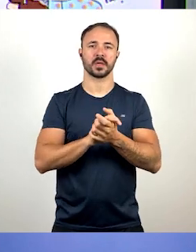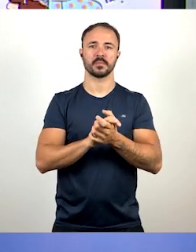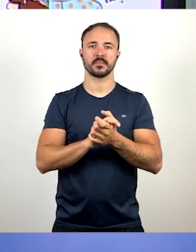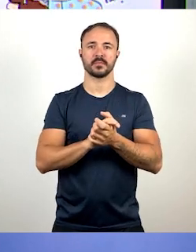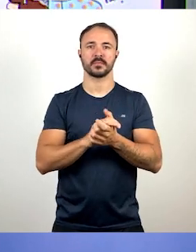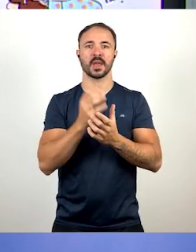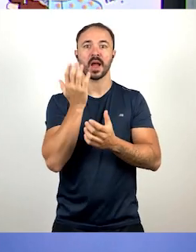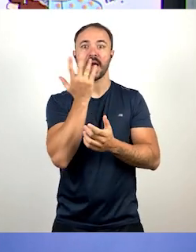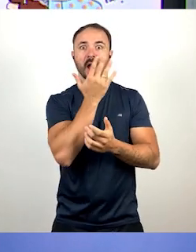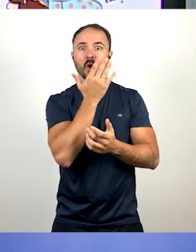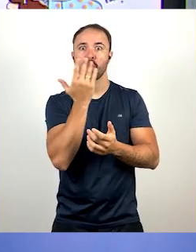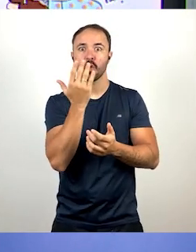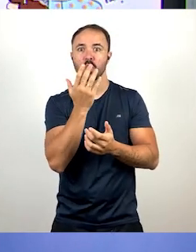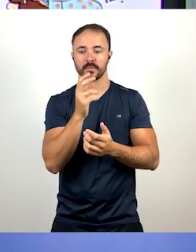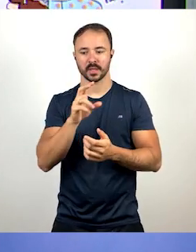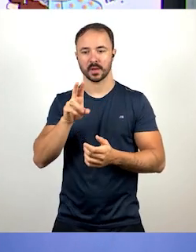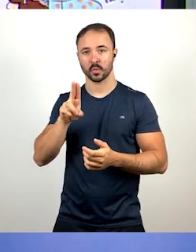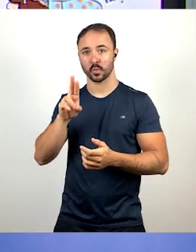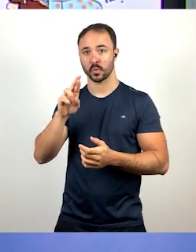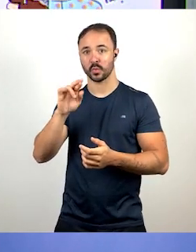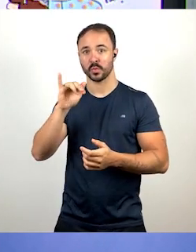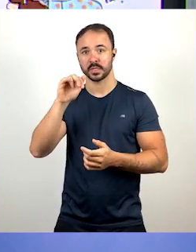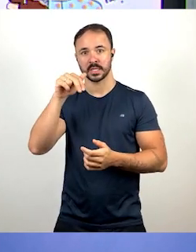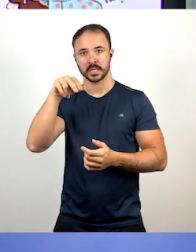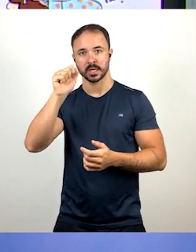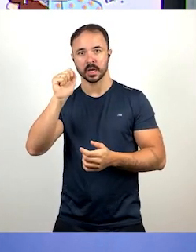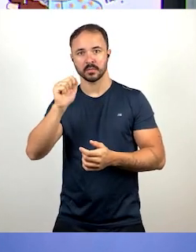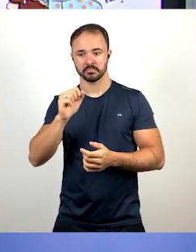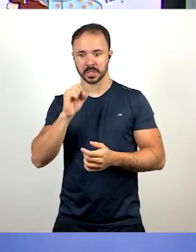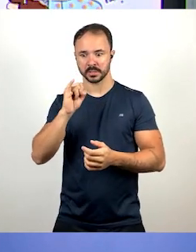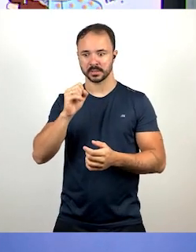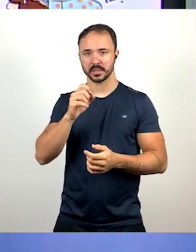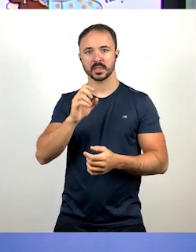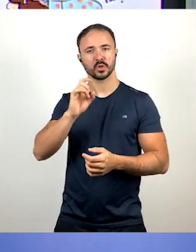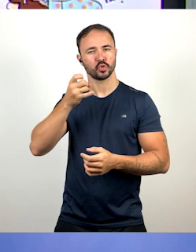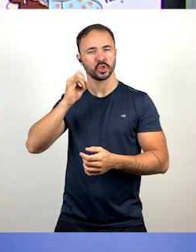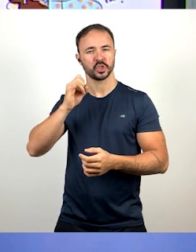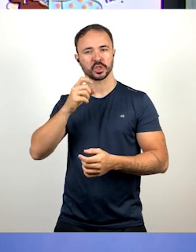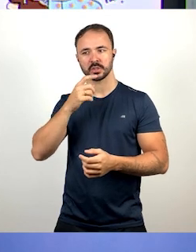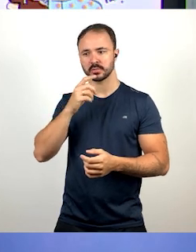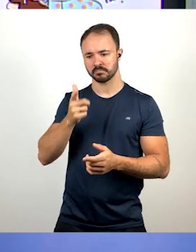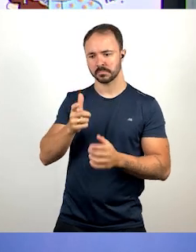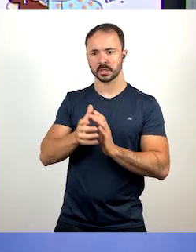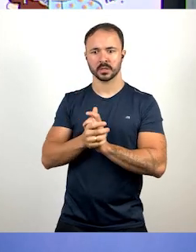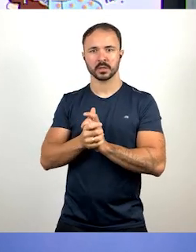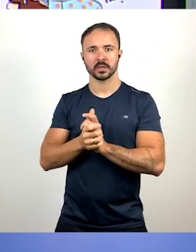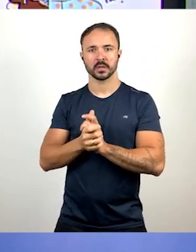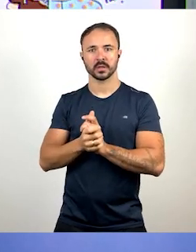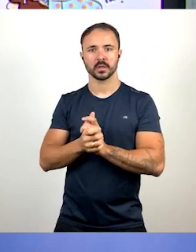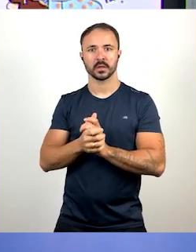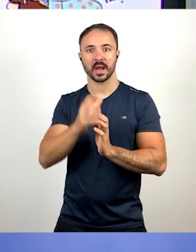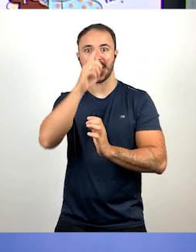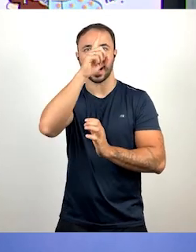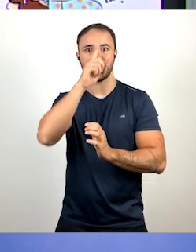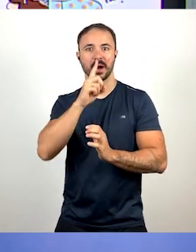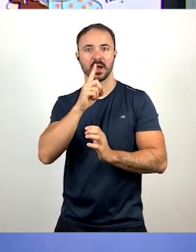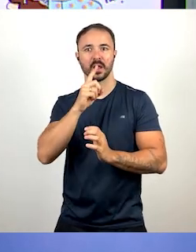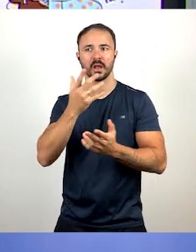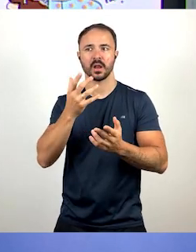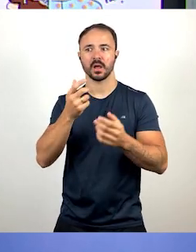na coloração da nossa urina. Se ela estiver muito amarelada, significa dizer que